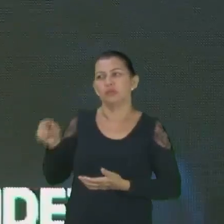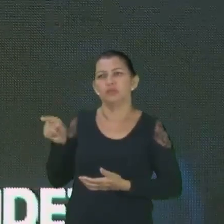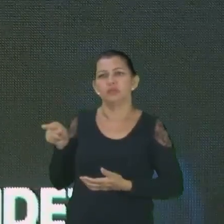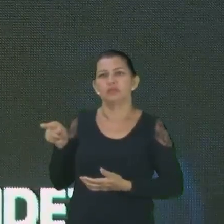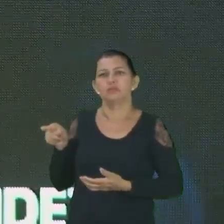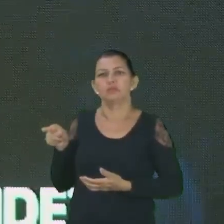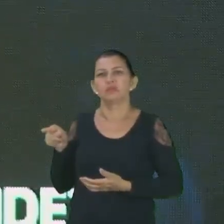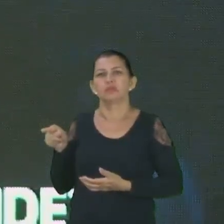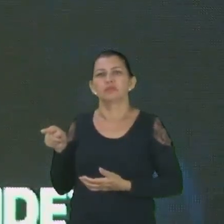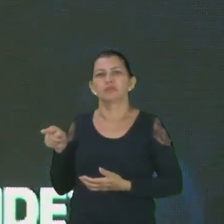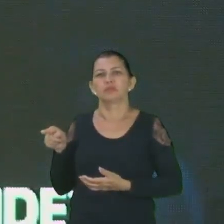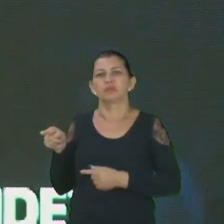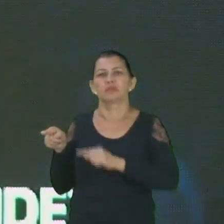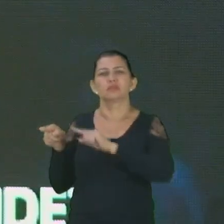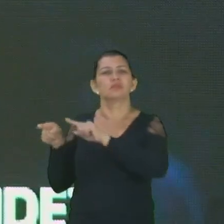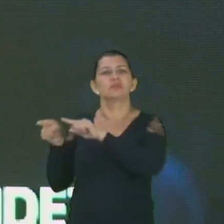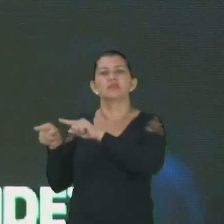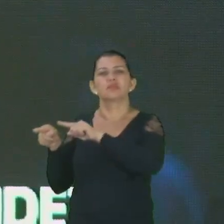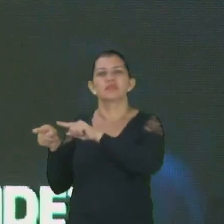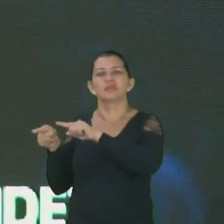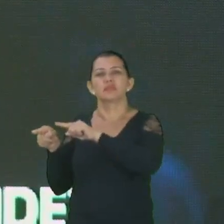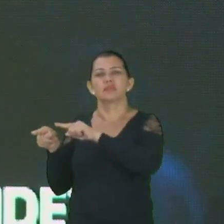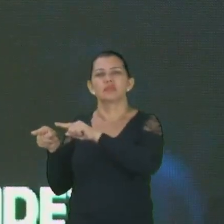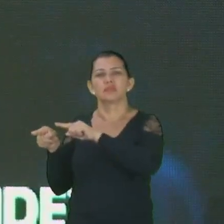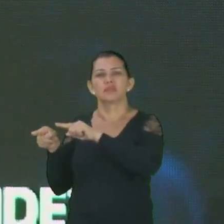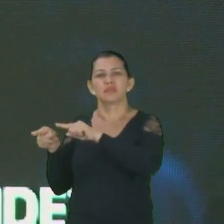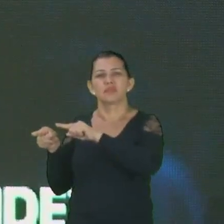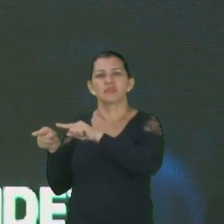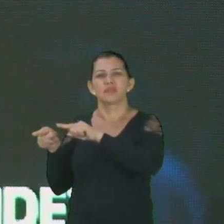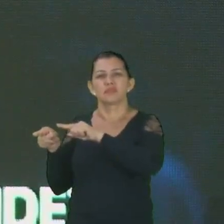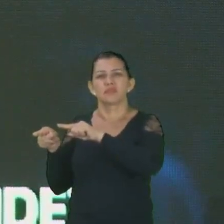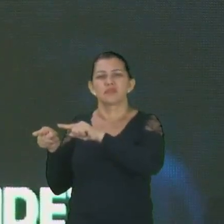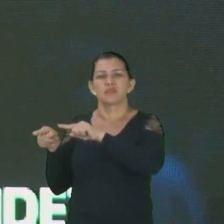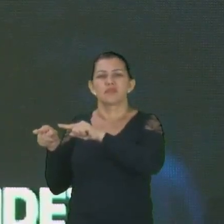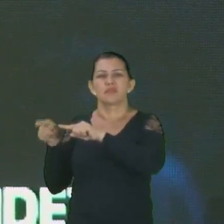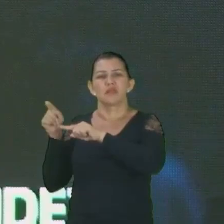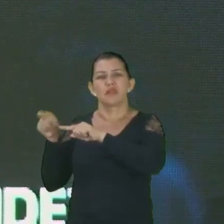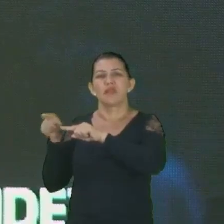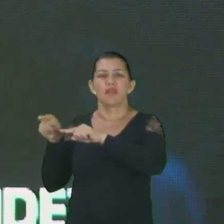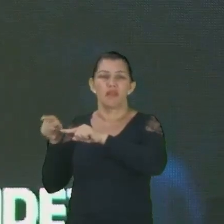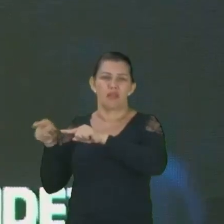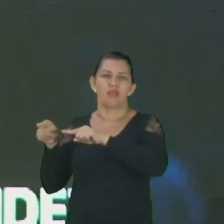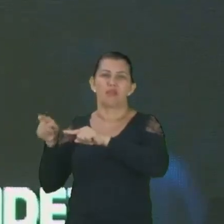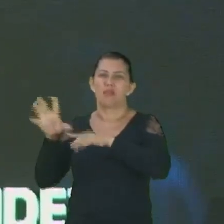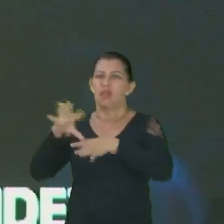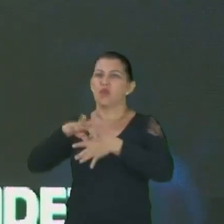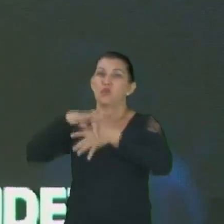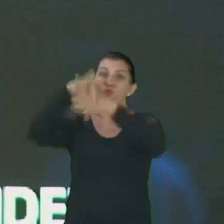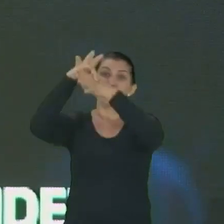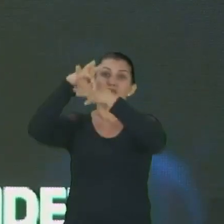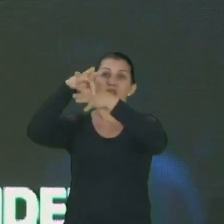Um homem que para o Império Romano era apenas um líder de uma revolução.